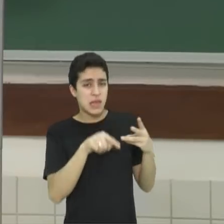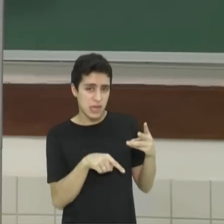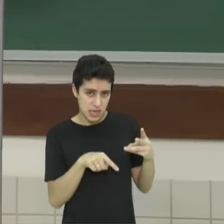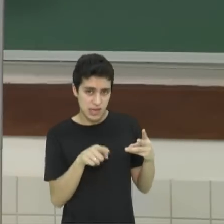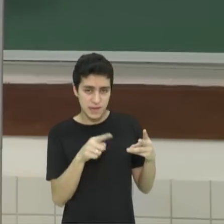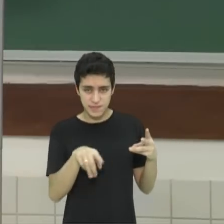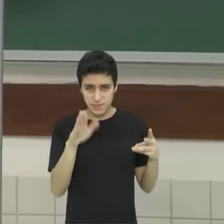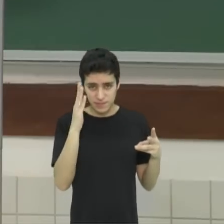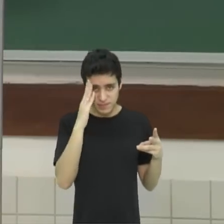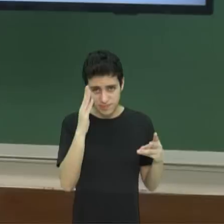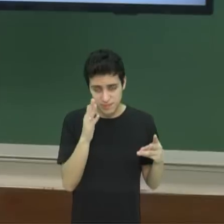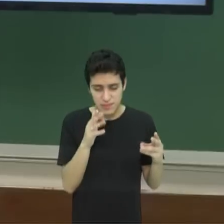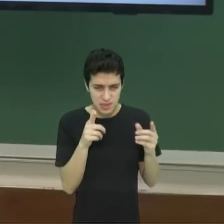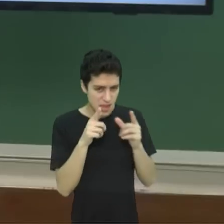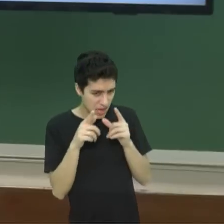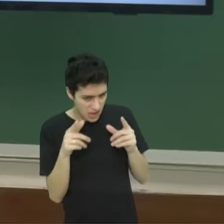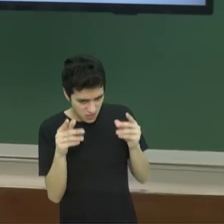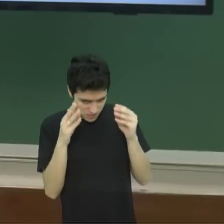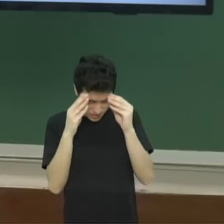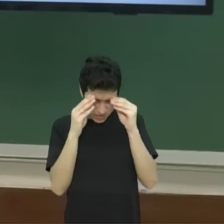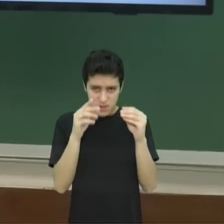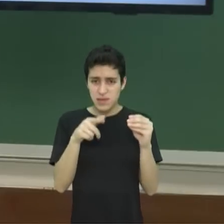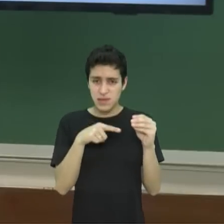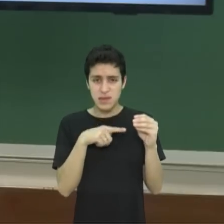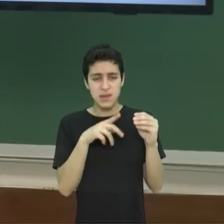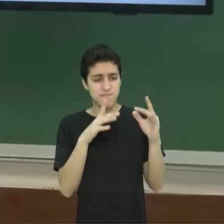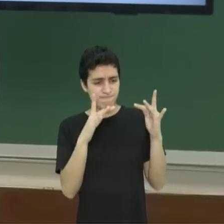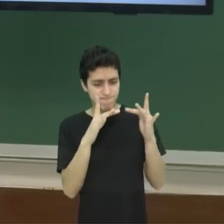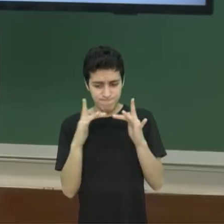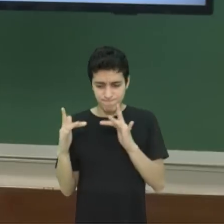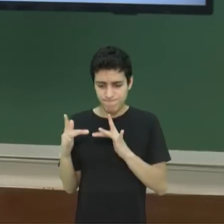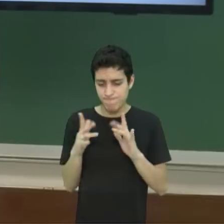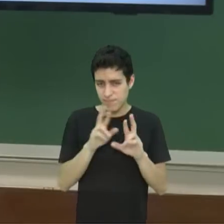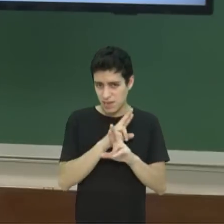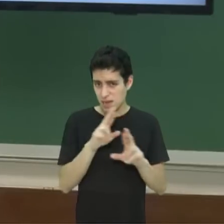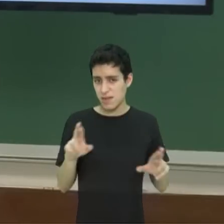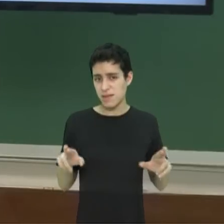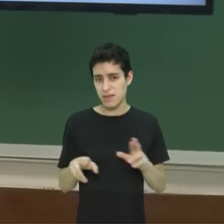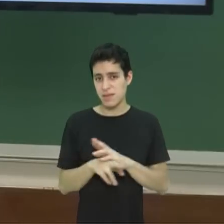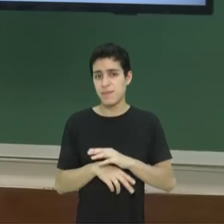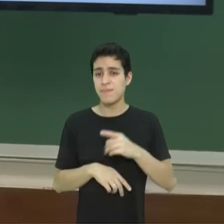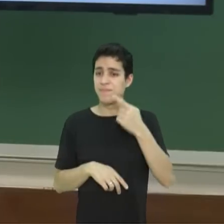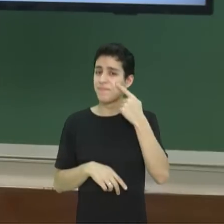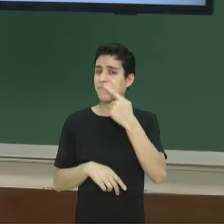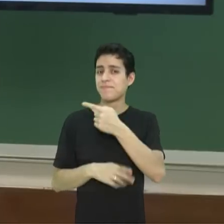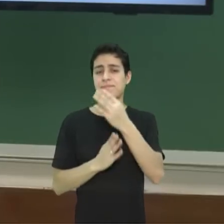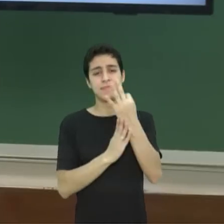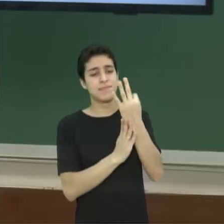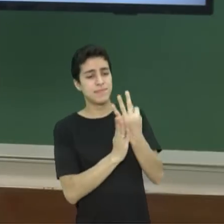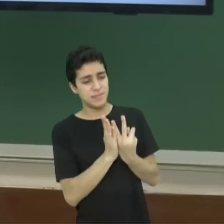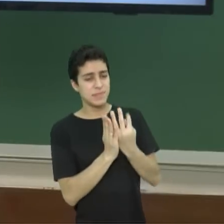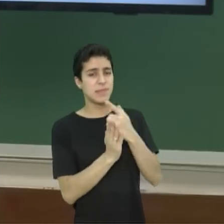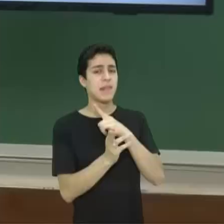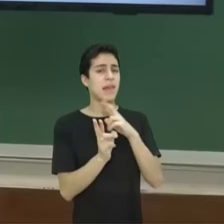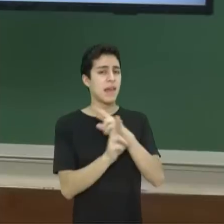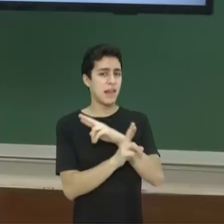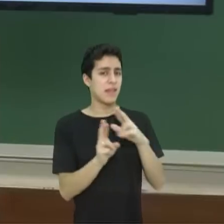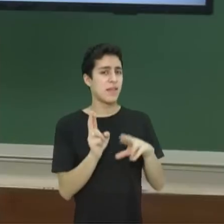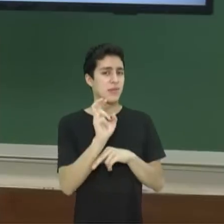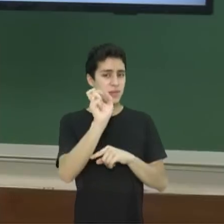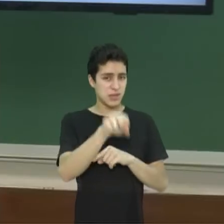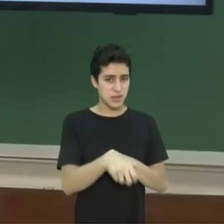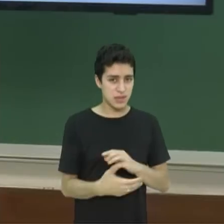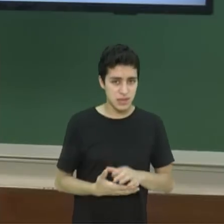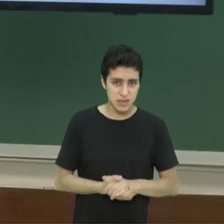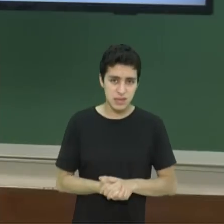você já sabe que tudo na linguagem existe um relacionamento. Então, essas partes do texto se relacionam entre si.